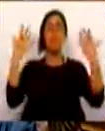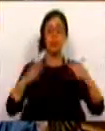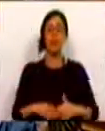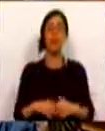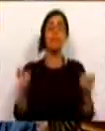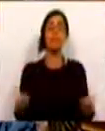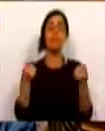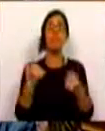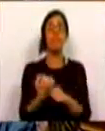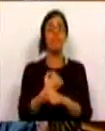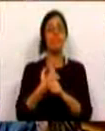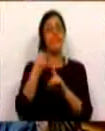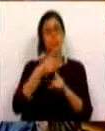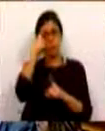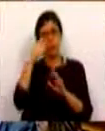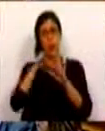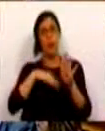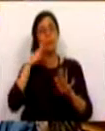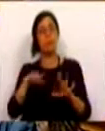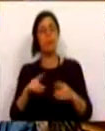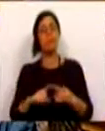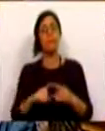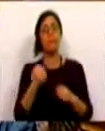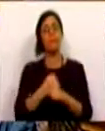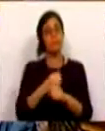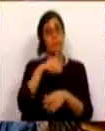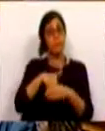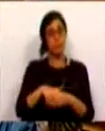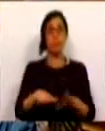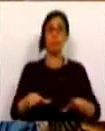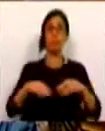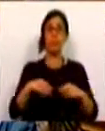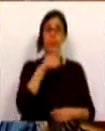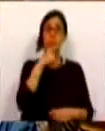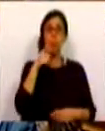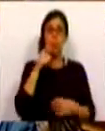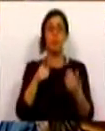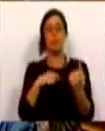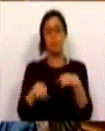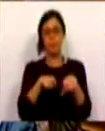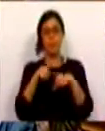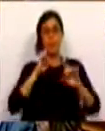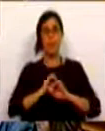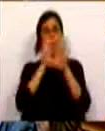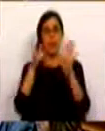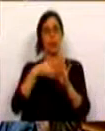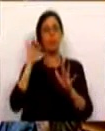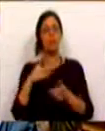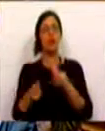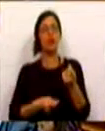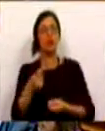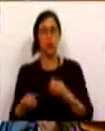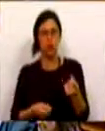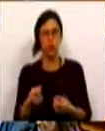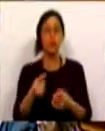a promoção do emprego e o combate à precariedade laboral e assumiu o compromisso de estabelecer uma política clara de eliminação progressiva